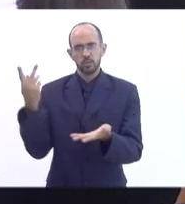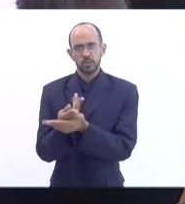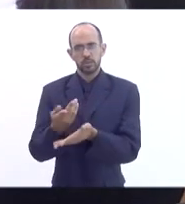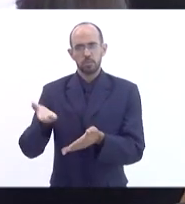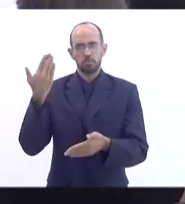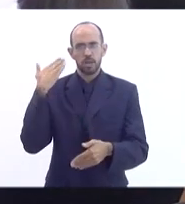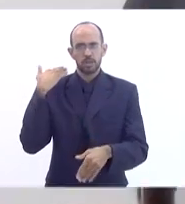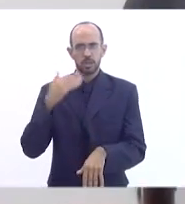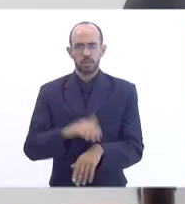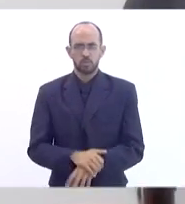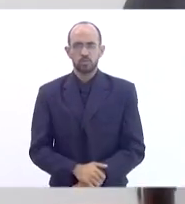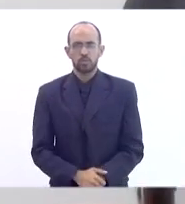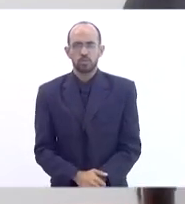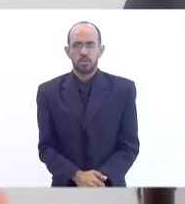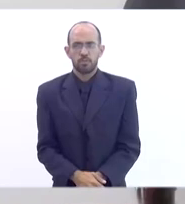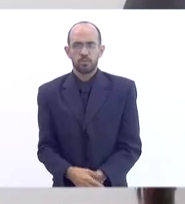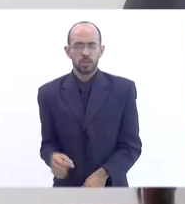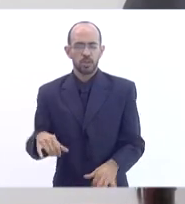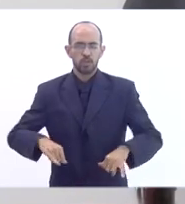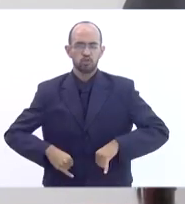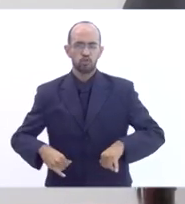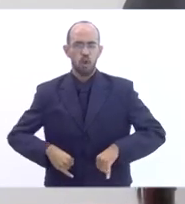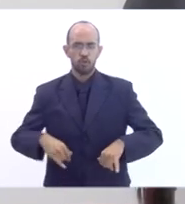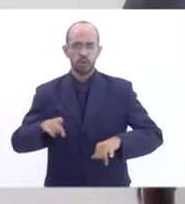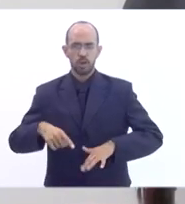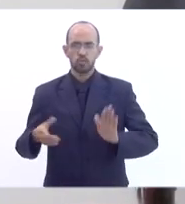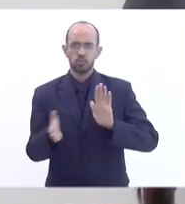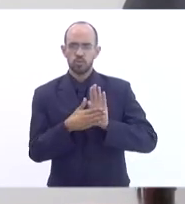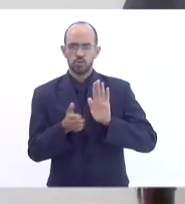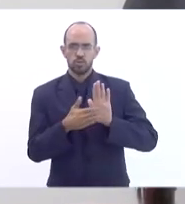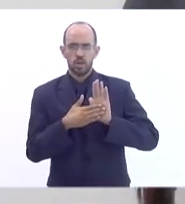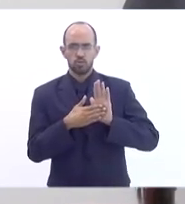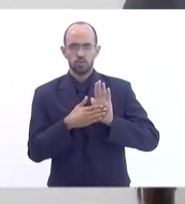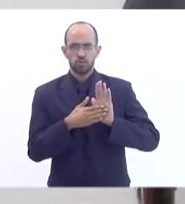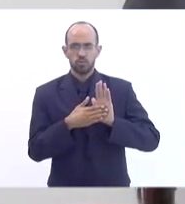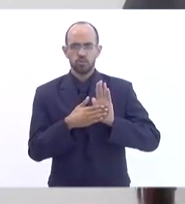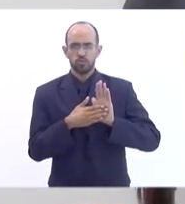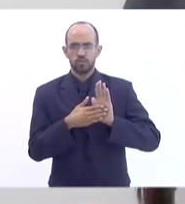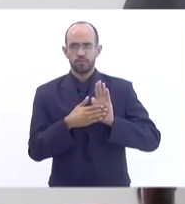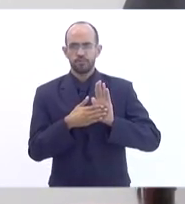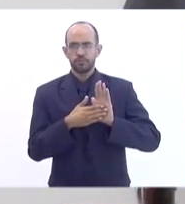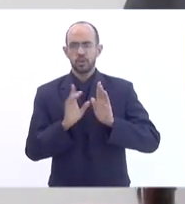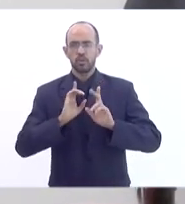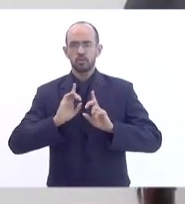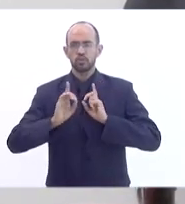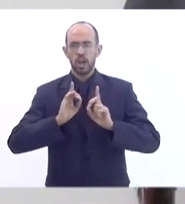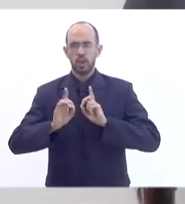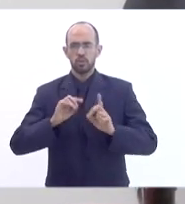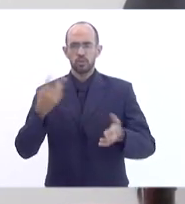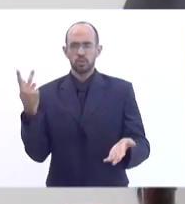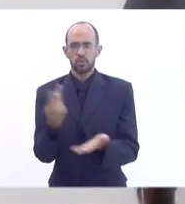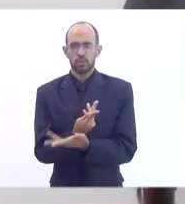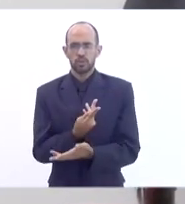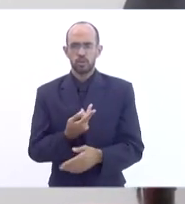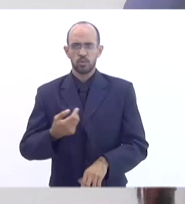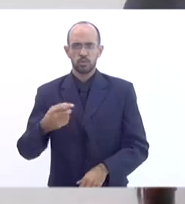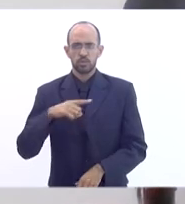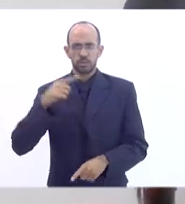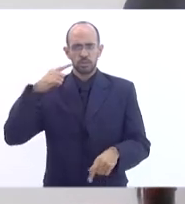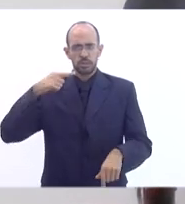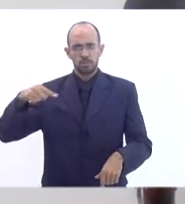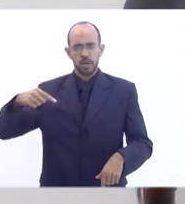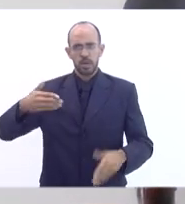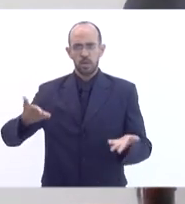época Então quem sofre são eles Esse é o diálogo que tivemos essa semana para concluir